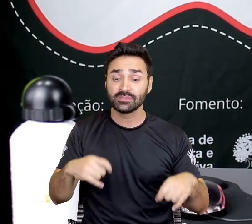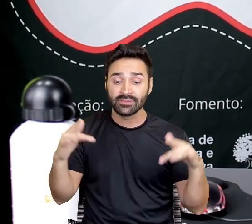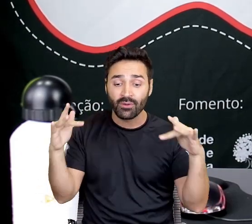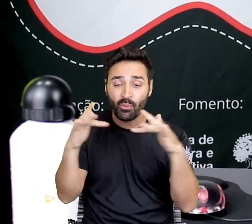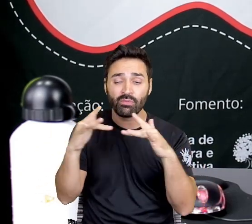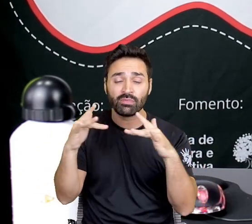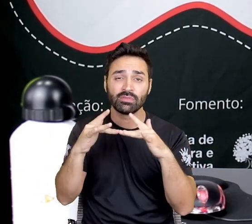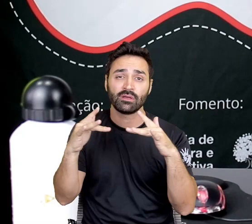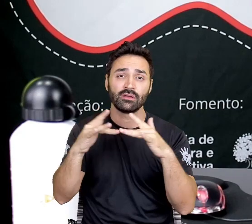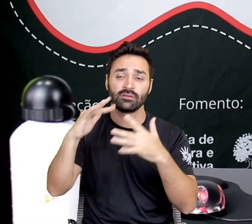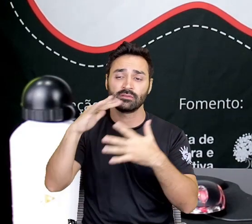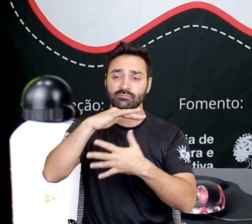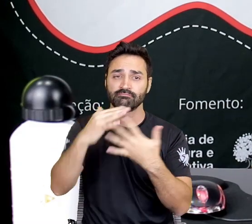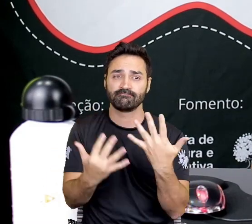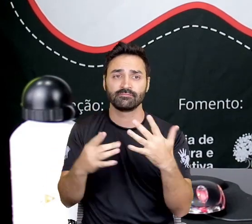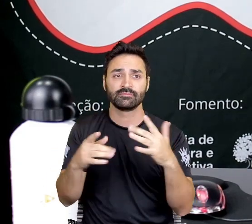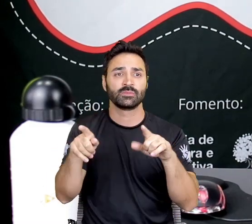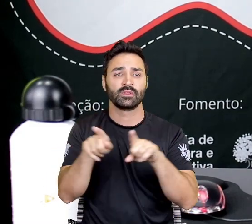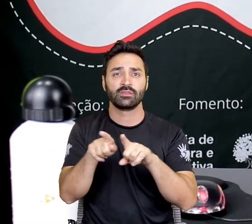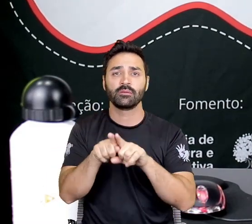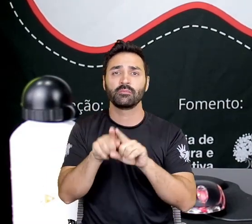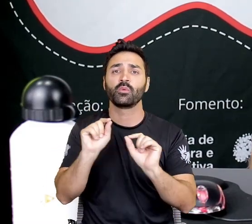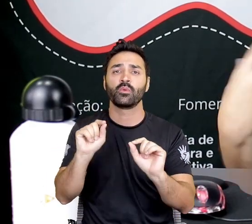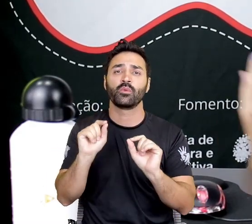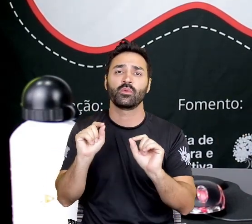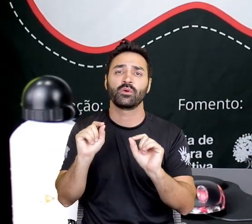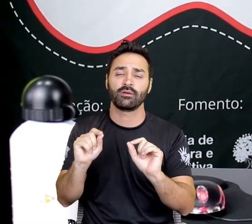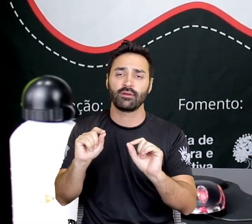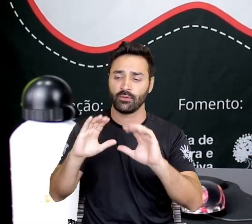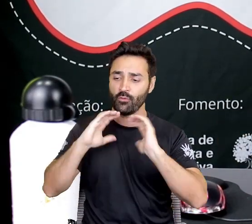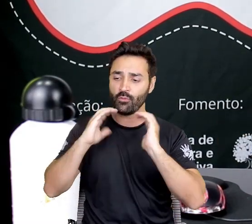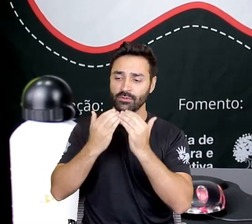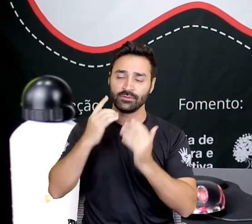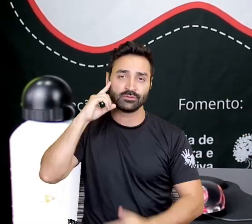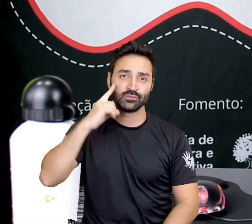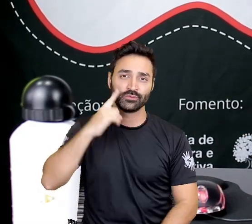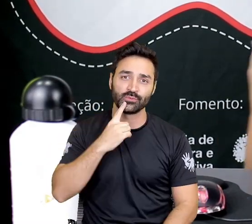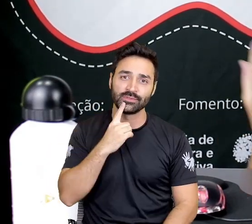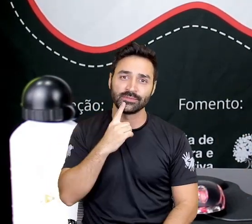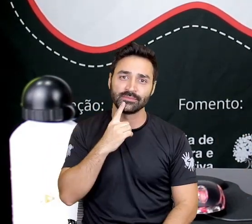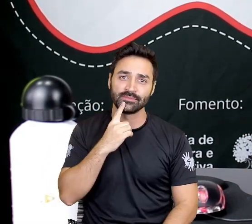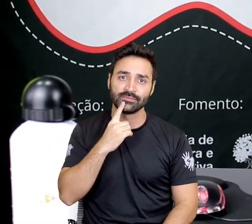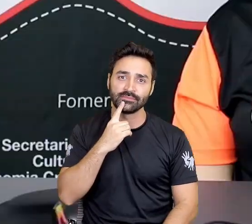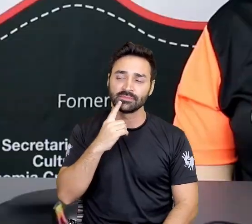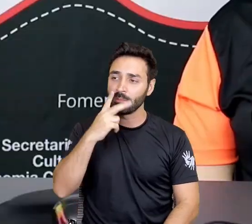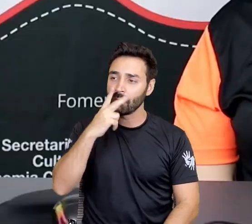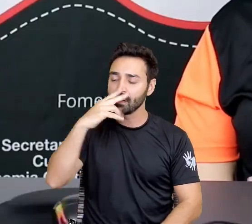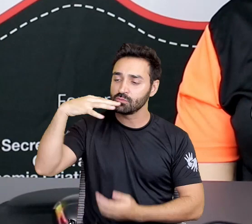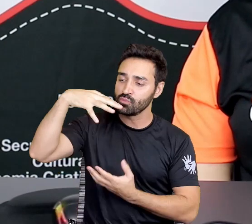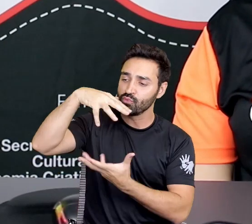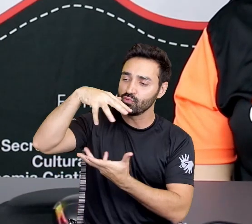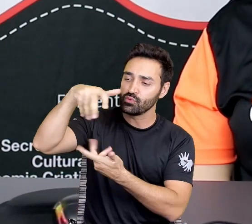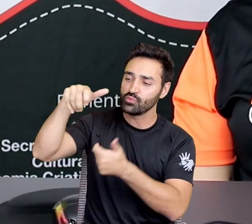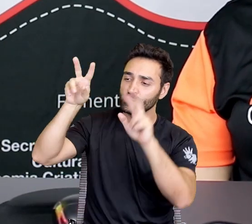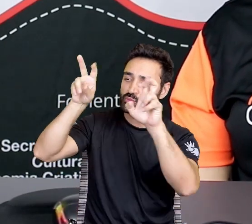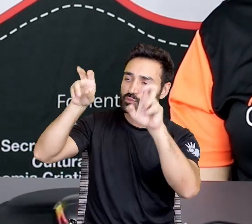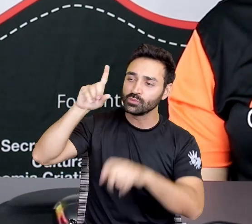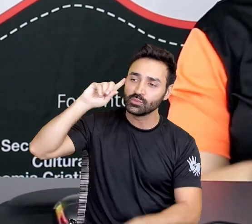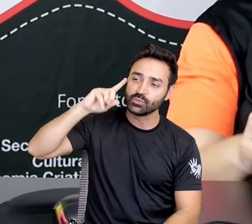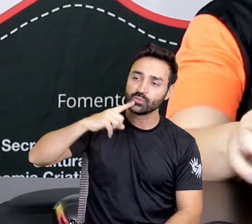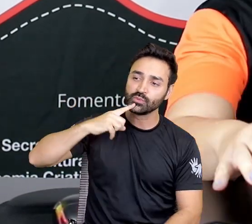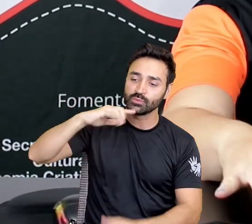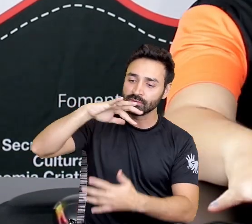de sinais e com a comunidade surda, entender o que é esse mundo relacionado à surdez e à língua de